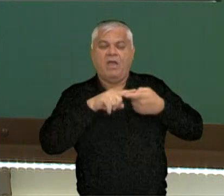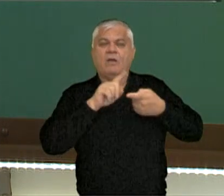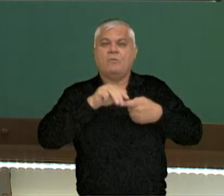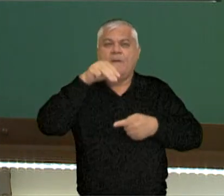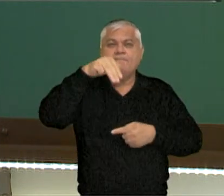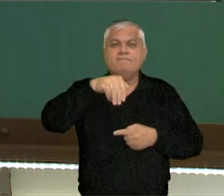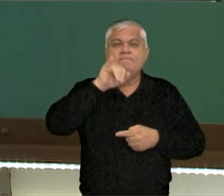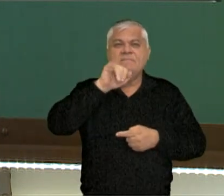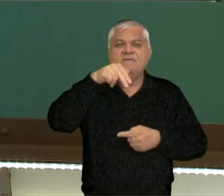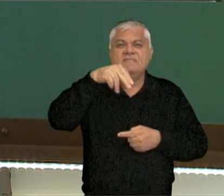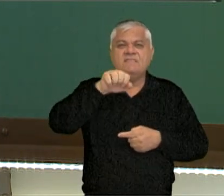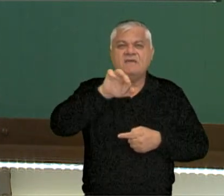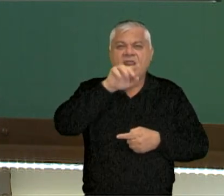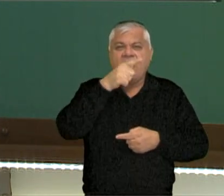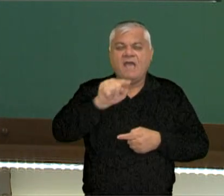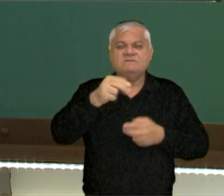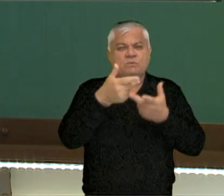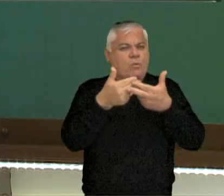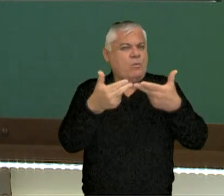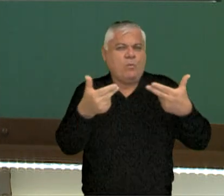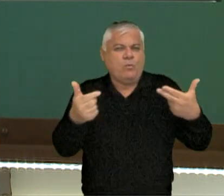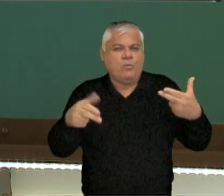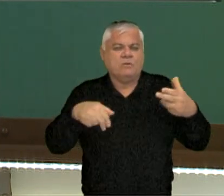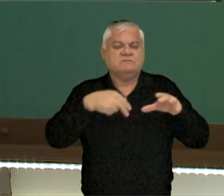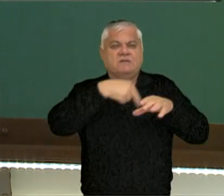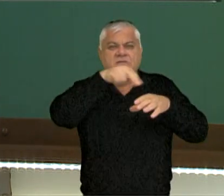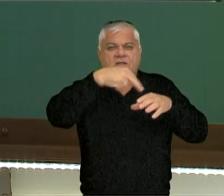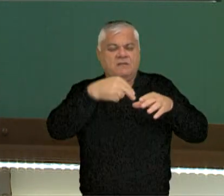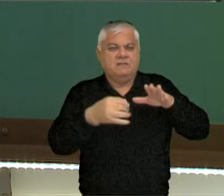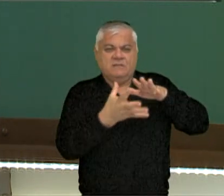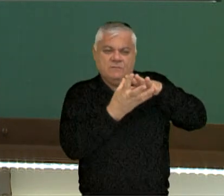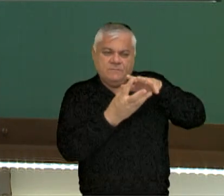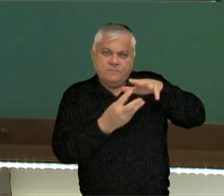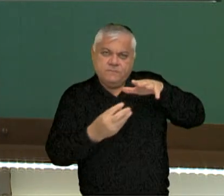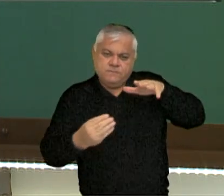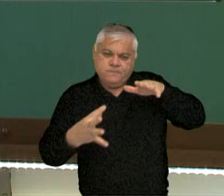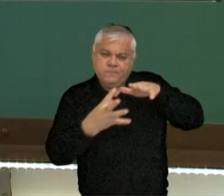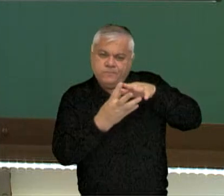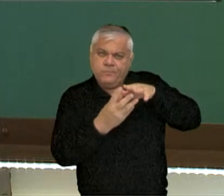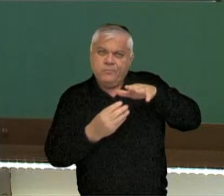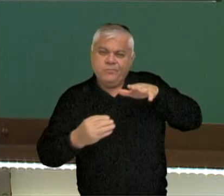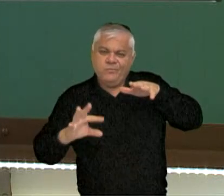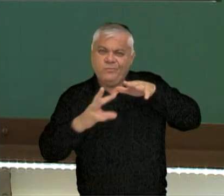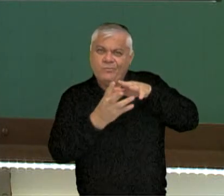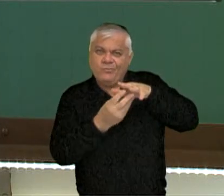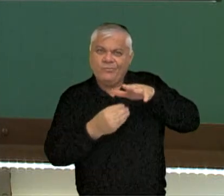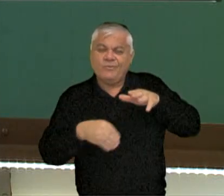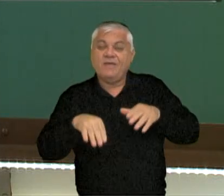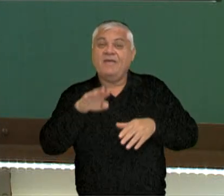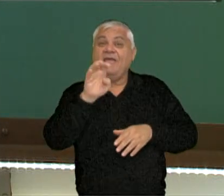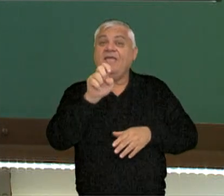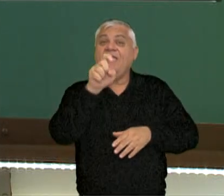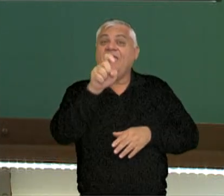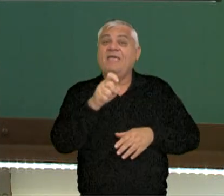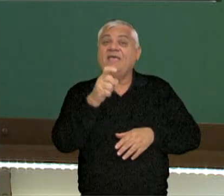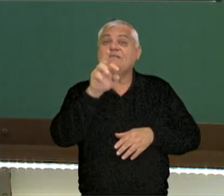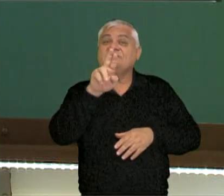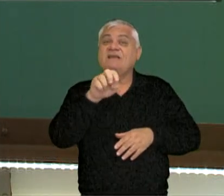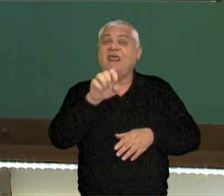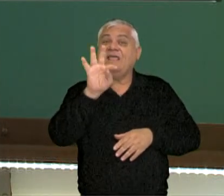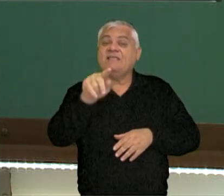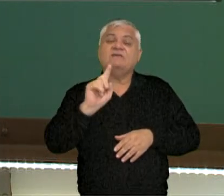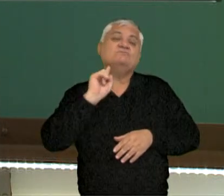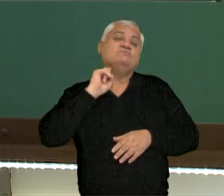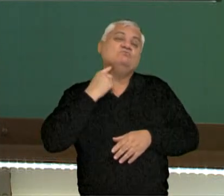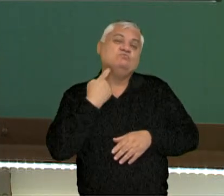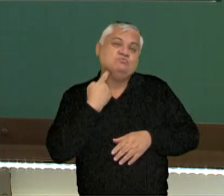minerais, nutrientes que estejam em excesso ali e principalmente os excretas, aquelas substâncias